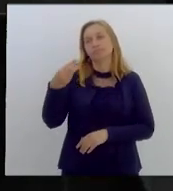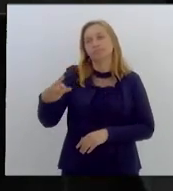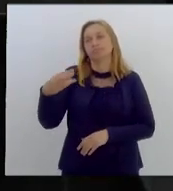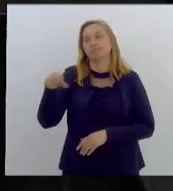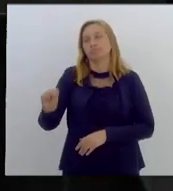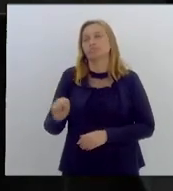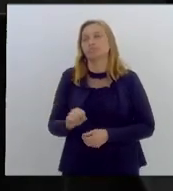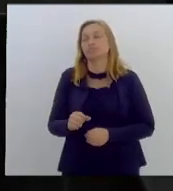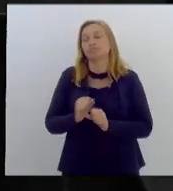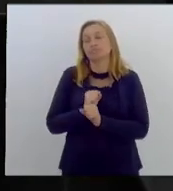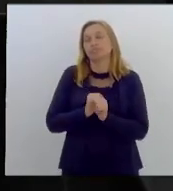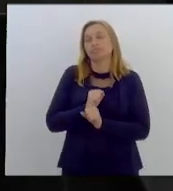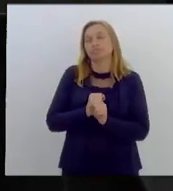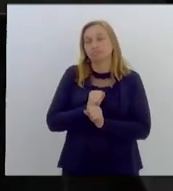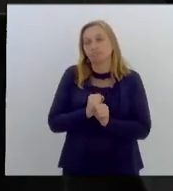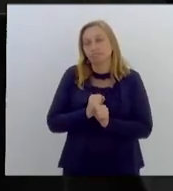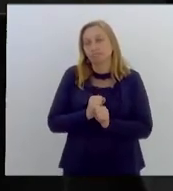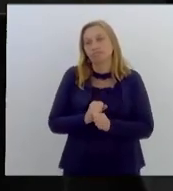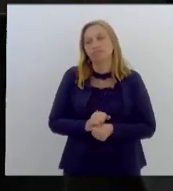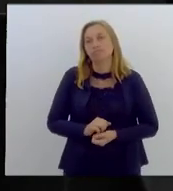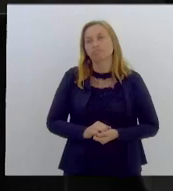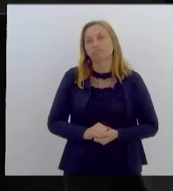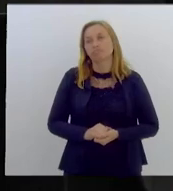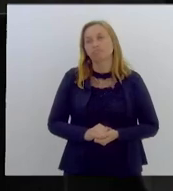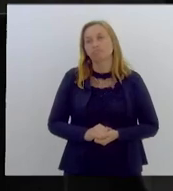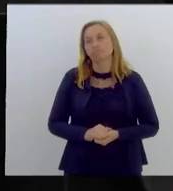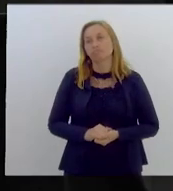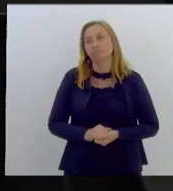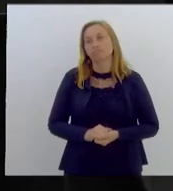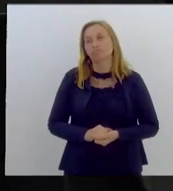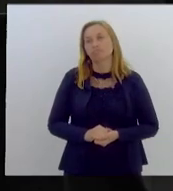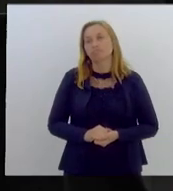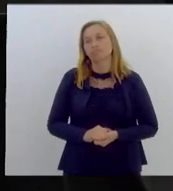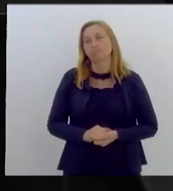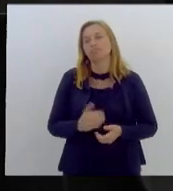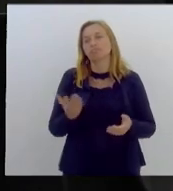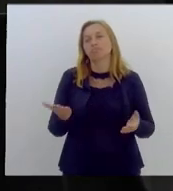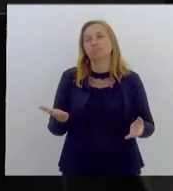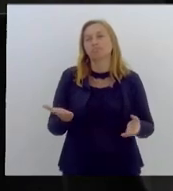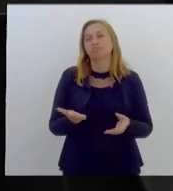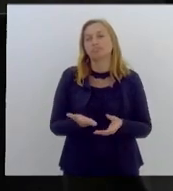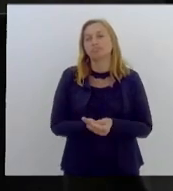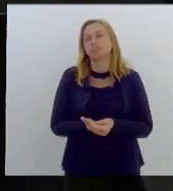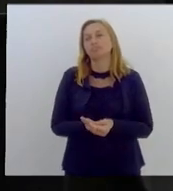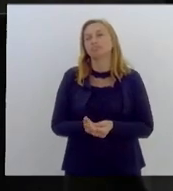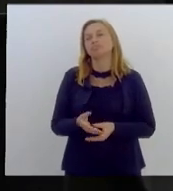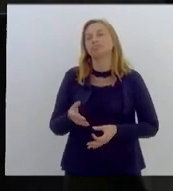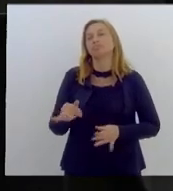11.738, há anos. E vai sendo réu na justiça e vai jogando os professores em